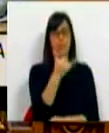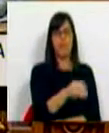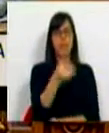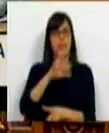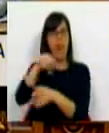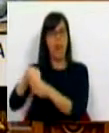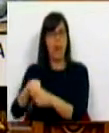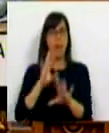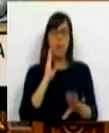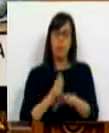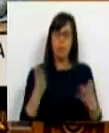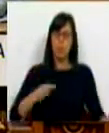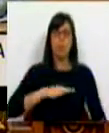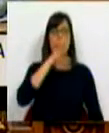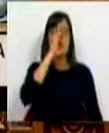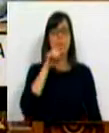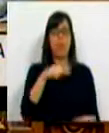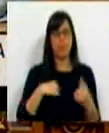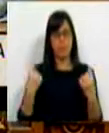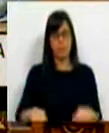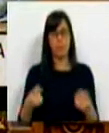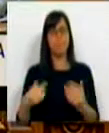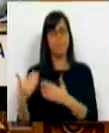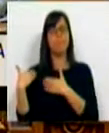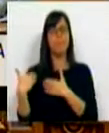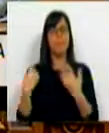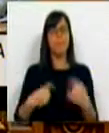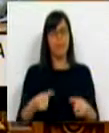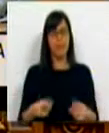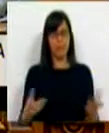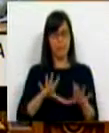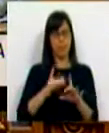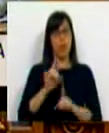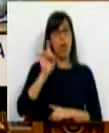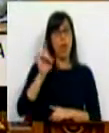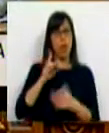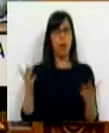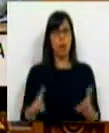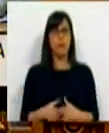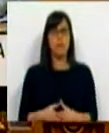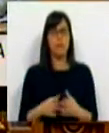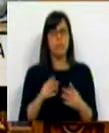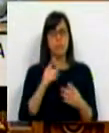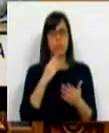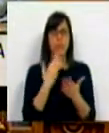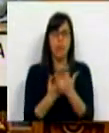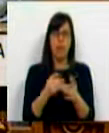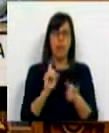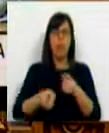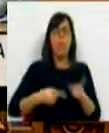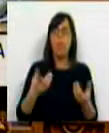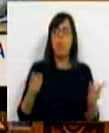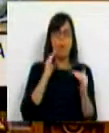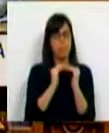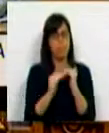2020. E por último, Sr. Ministro, nós temos uma responsabilidade na região norte de sustentarmos aquilo que